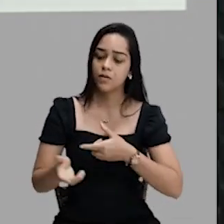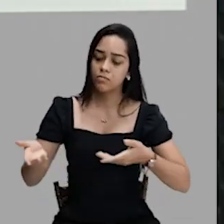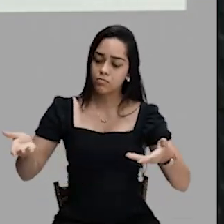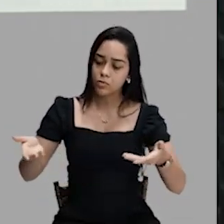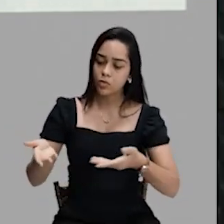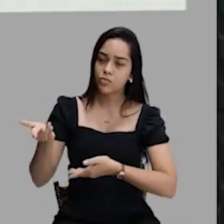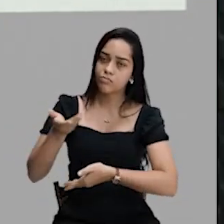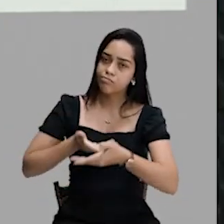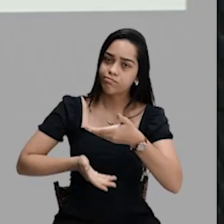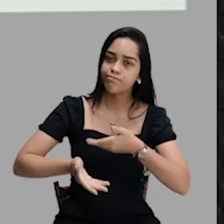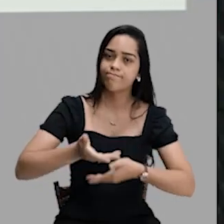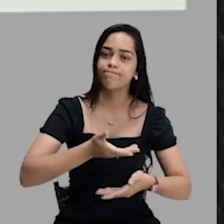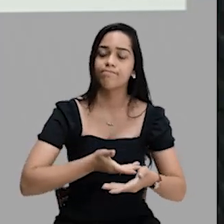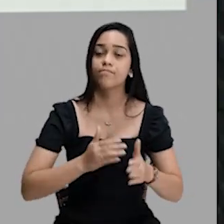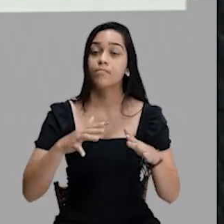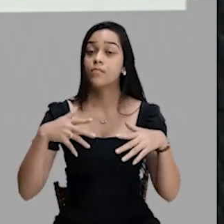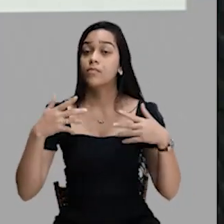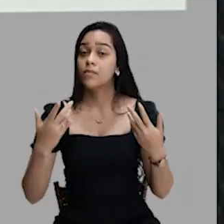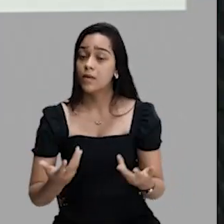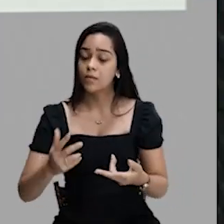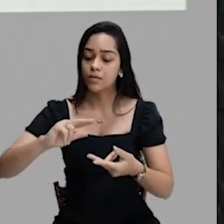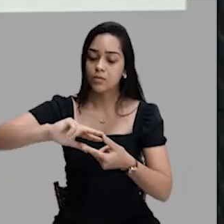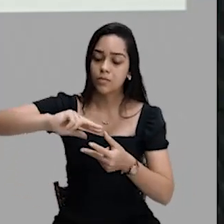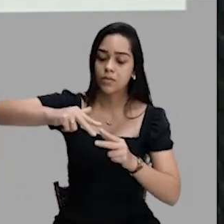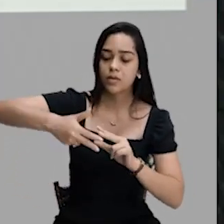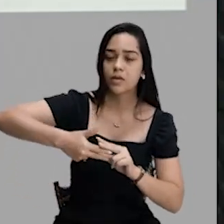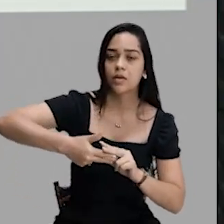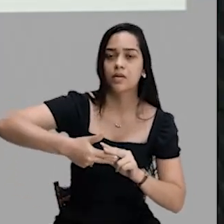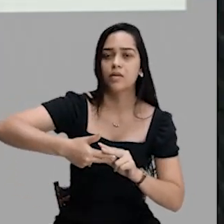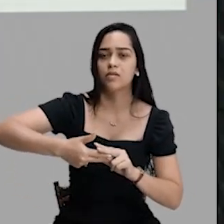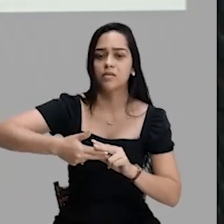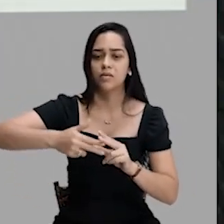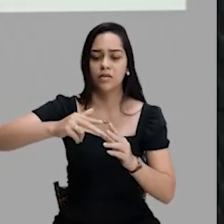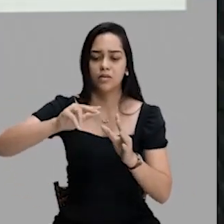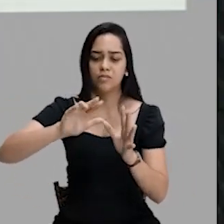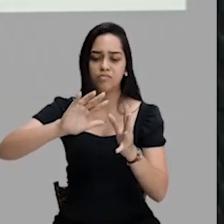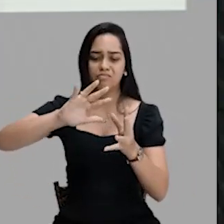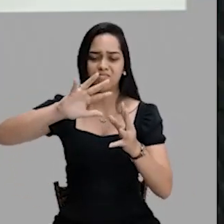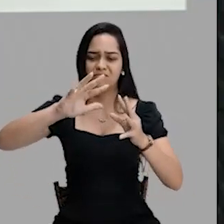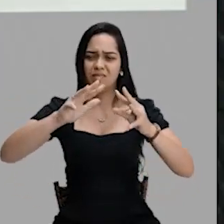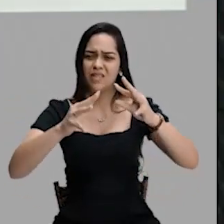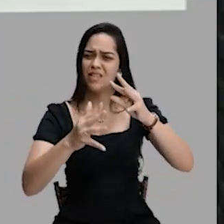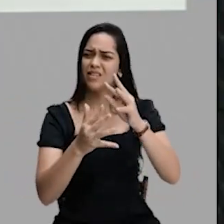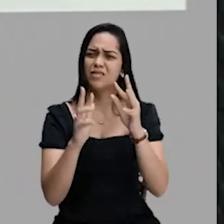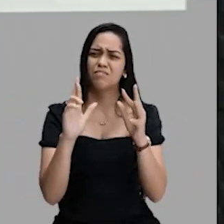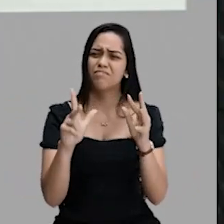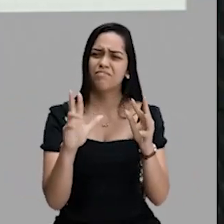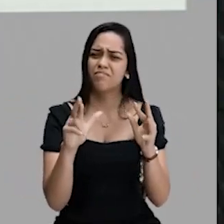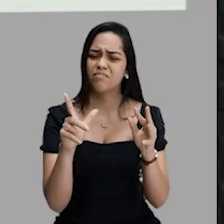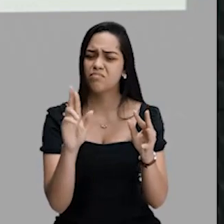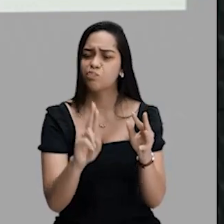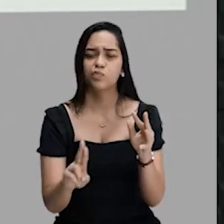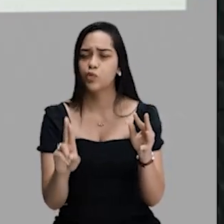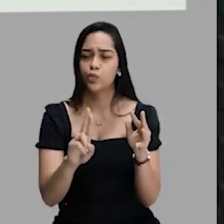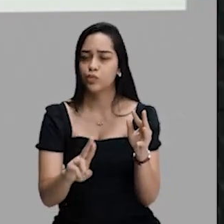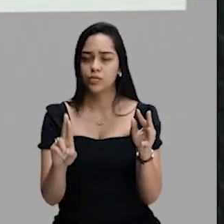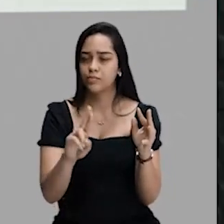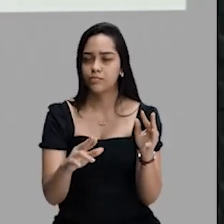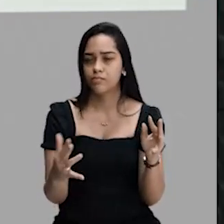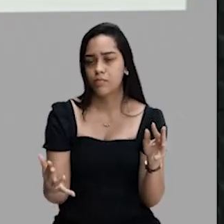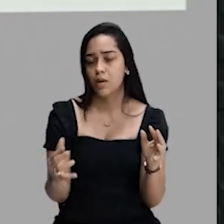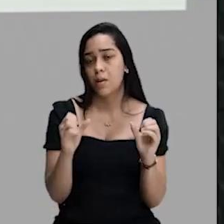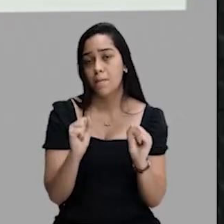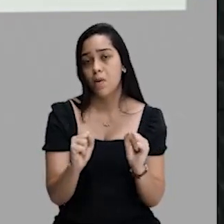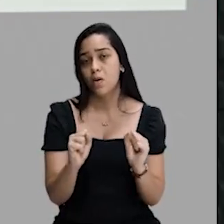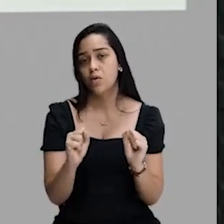cotidiano. Tá? Então, esses poliedros, vamos dizer assim, muito deformados, assim, eles não são muito usuais. A não sei que seja